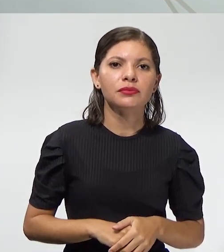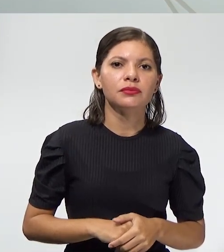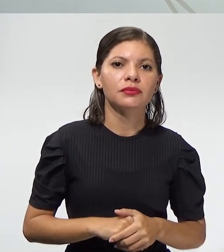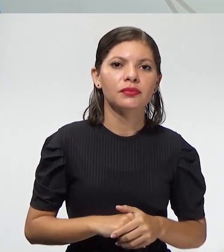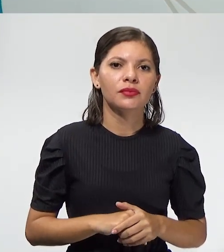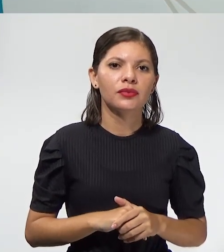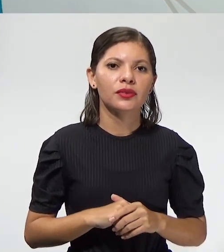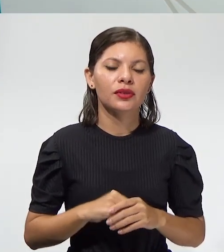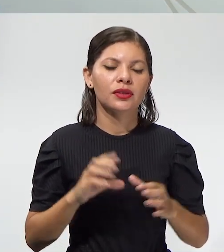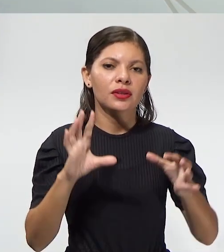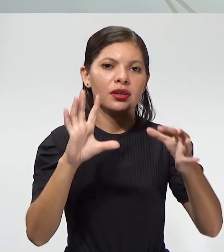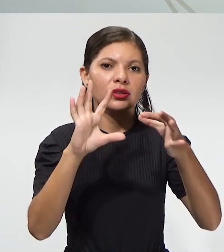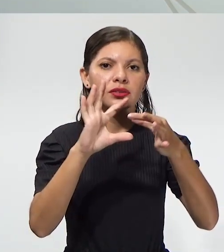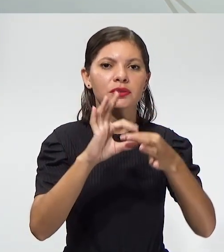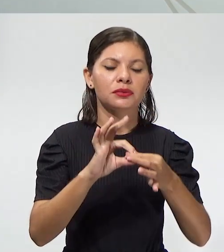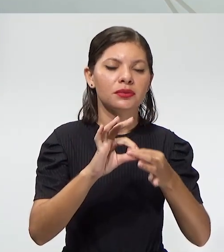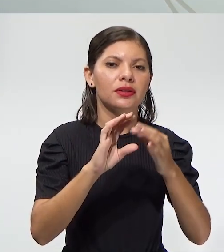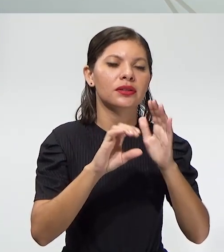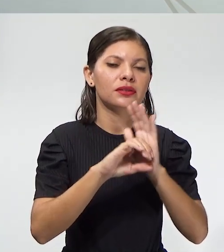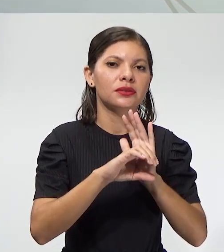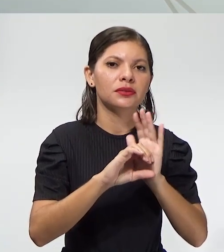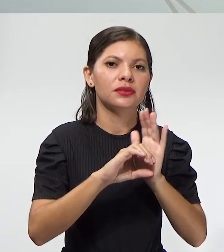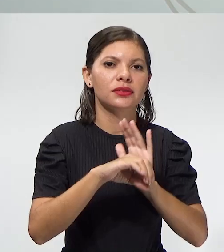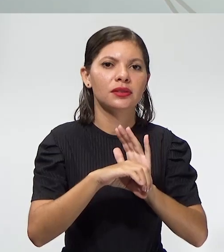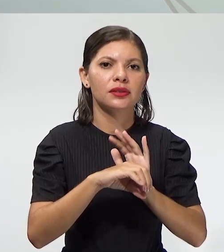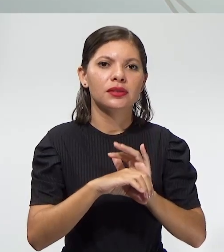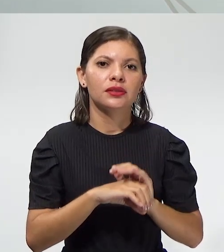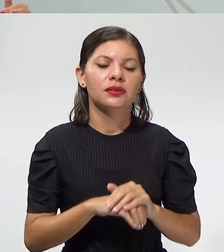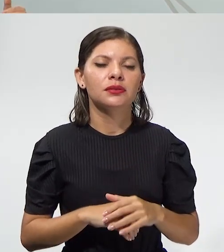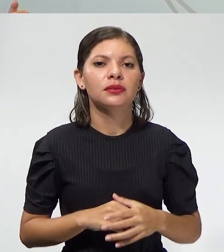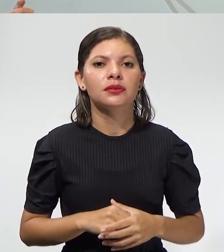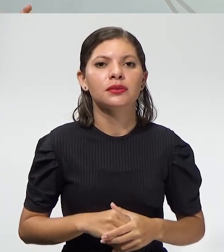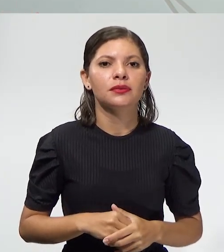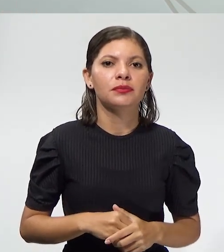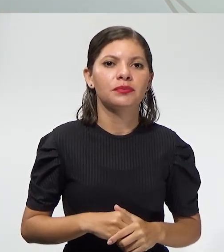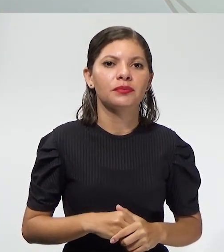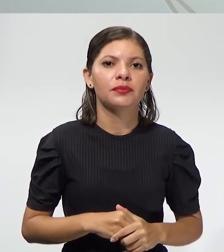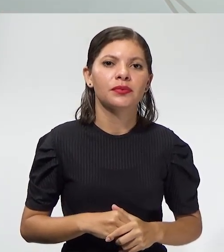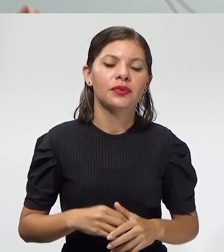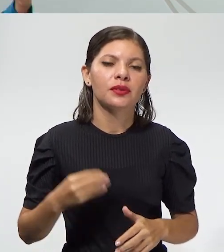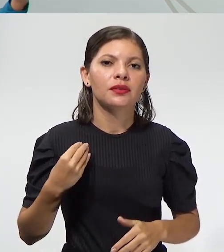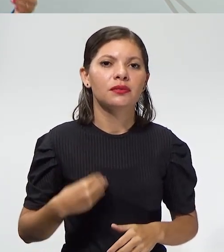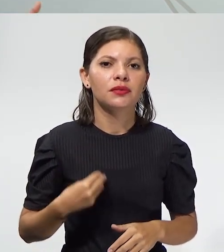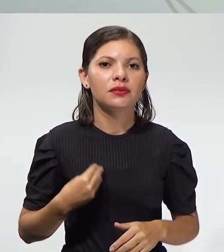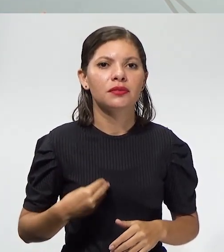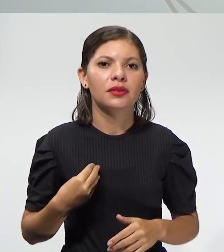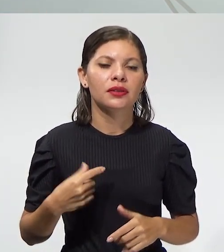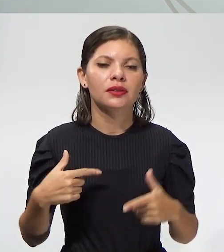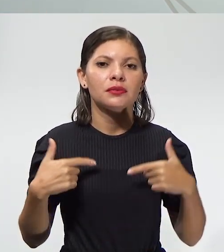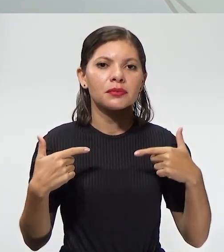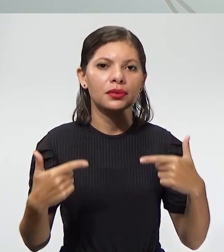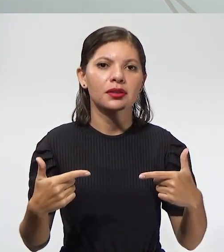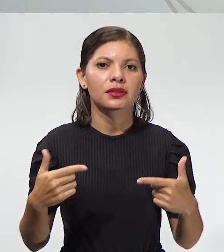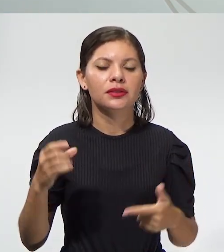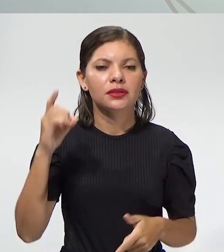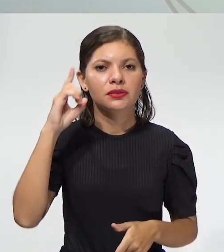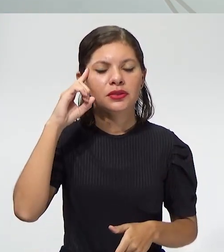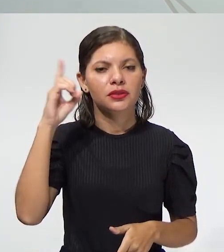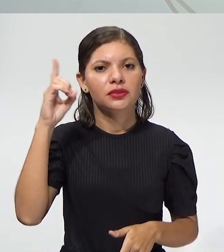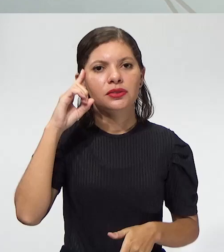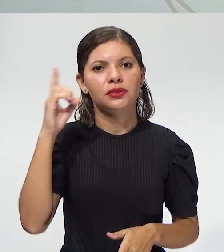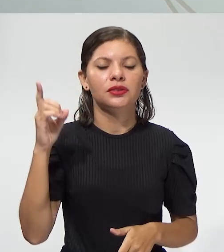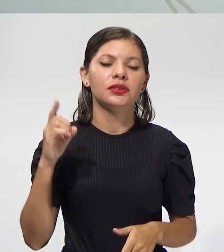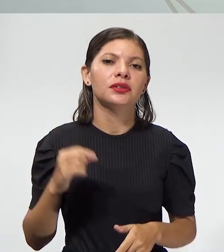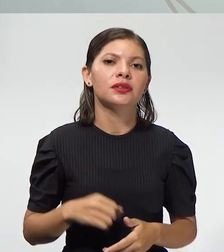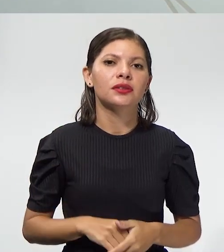falar, da indissociabilidade, da articulação entre esses conceitos, a gente vai buscar viver isso na prática no